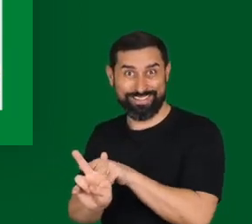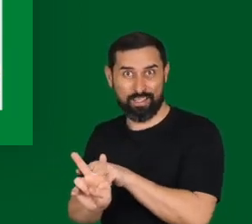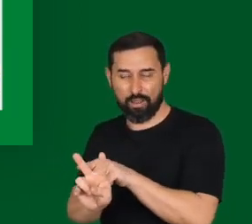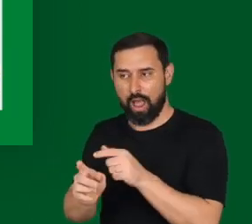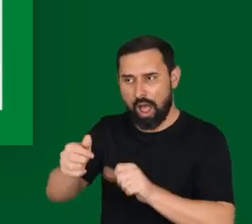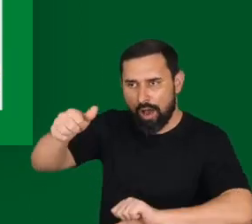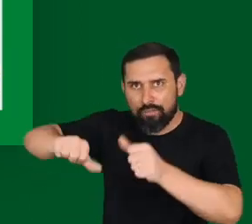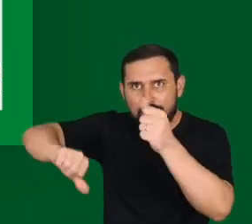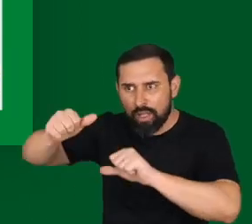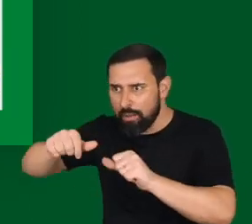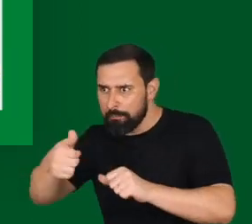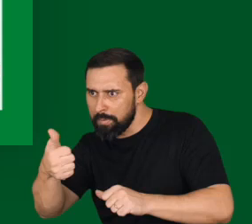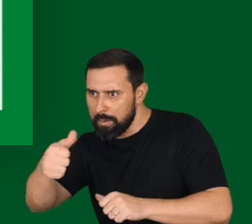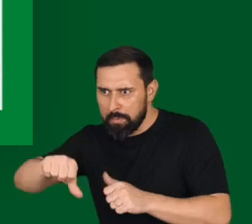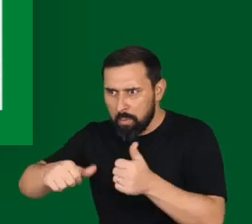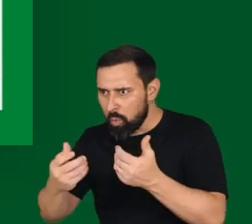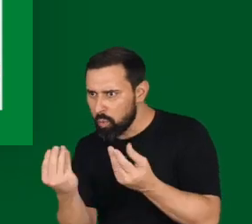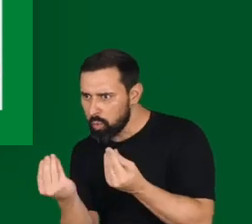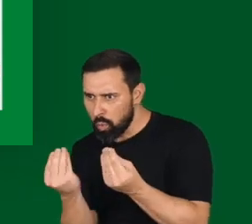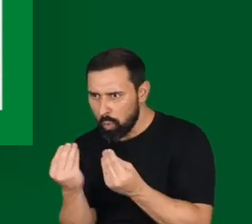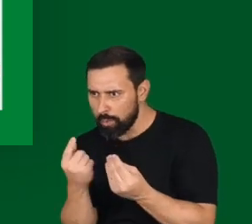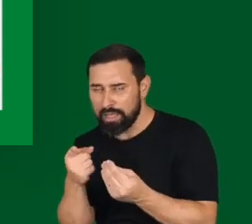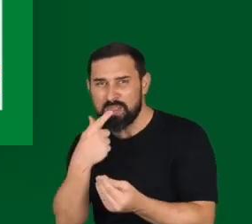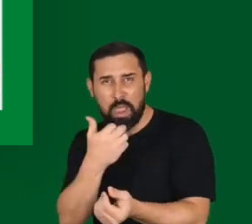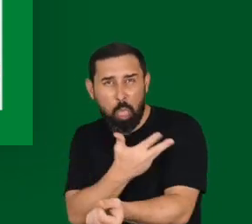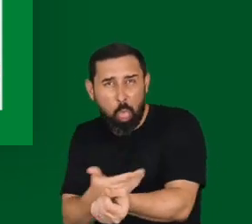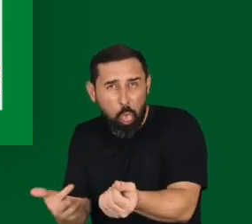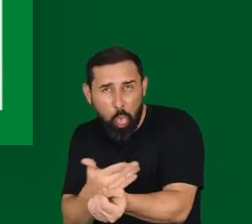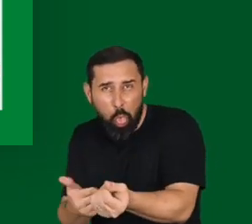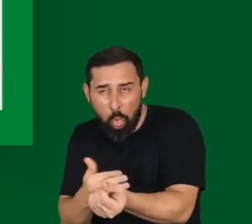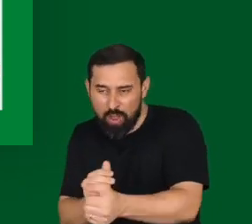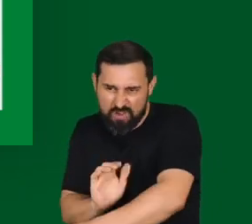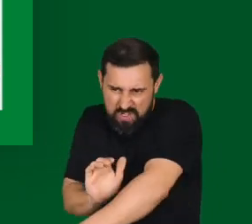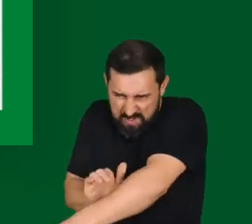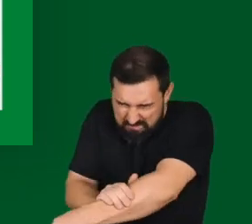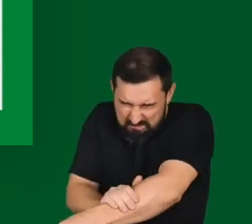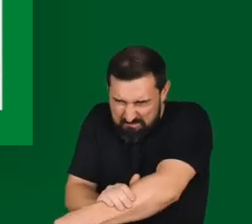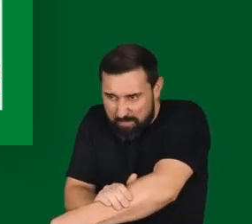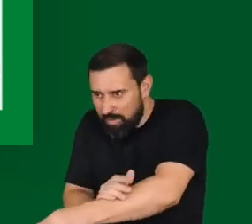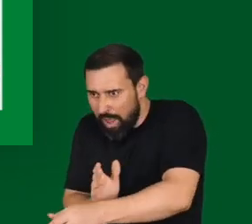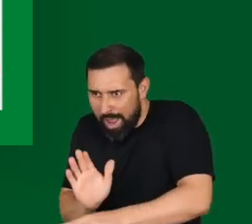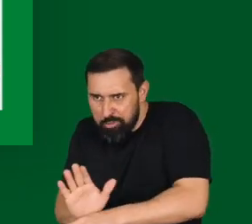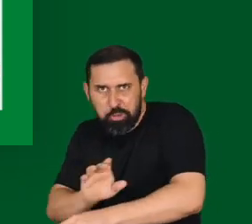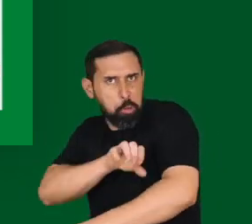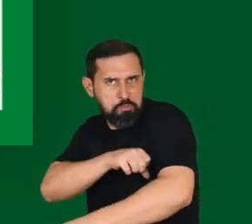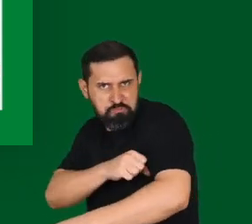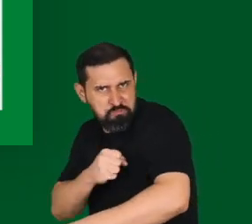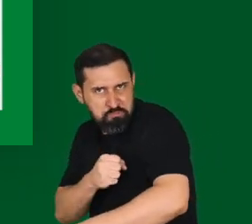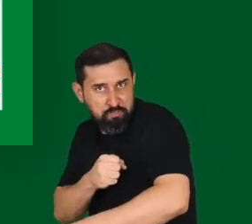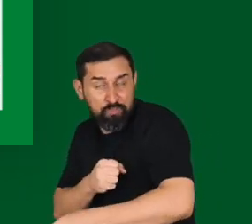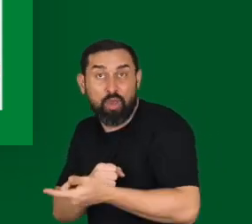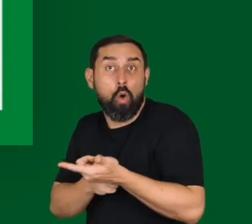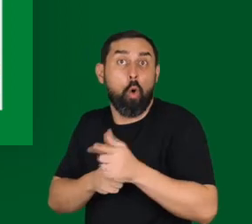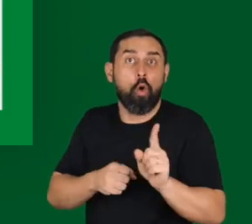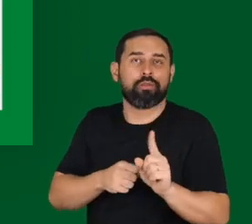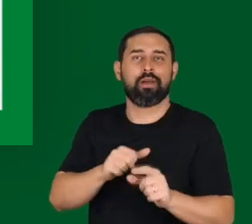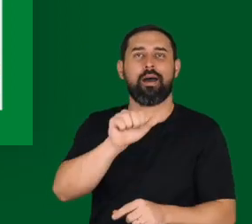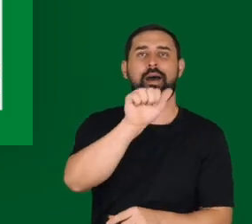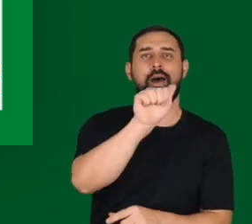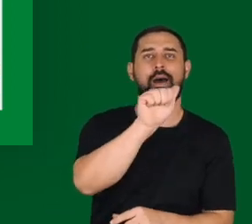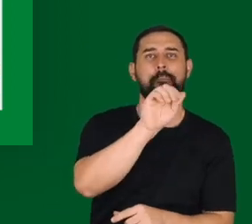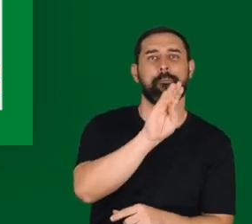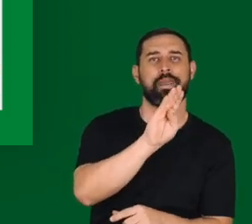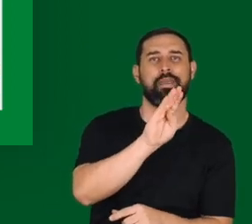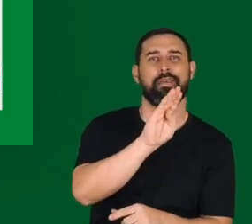está fazendo aquela avaliação dessa hemorragia exsanguinante, já está fazendo a contenção, outro já vai